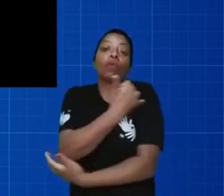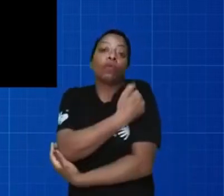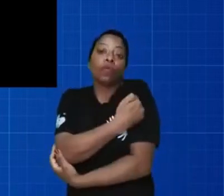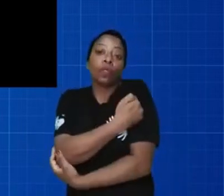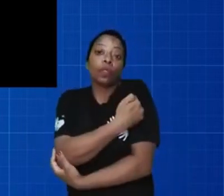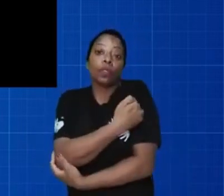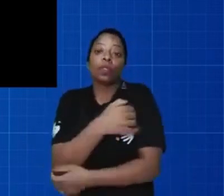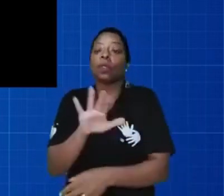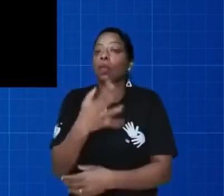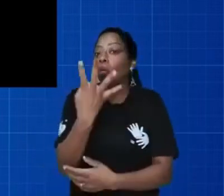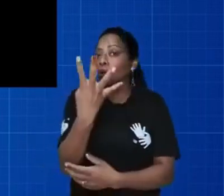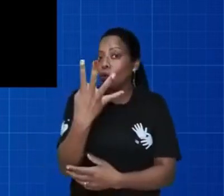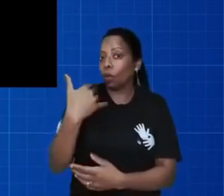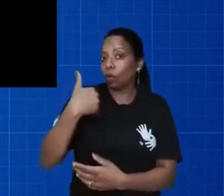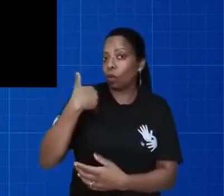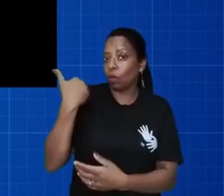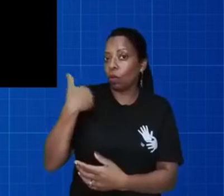mesma vacina, só que é a celular.